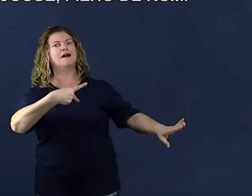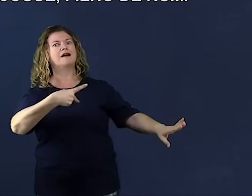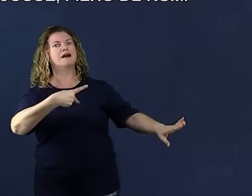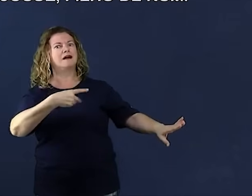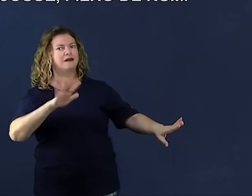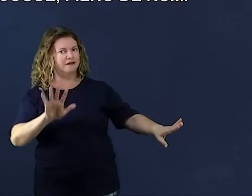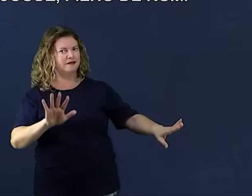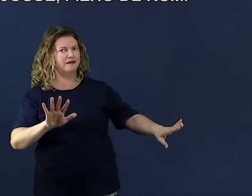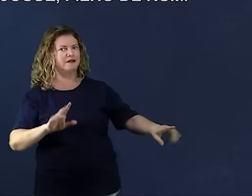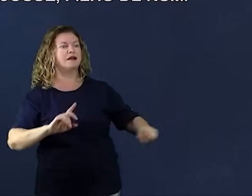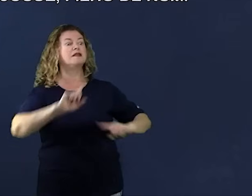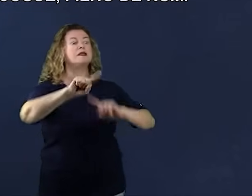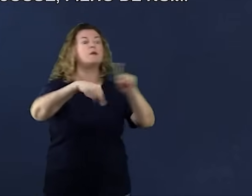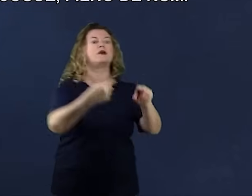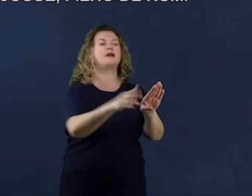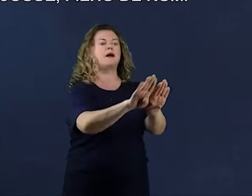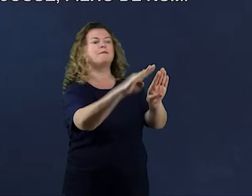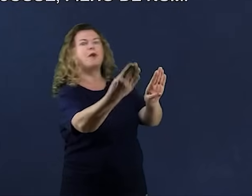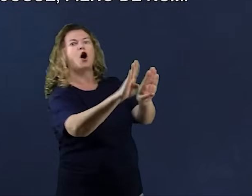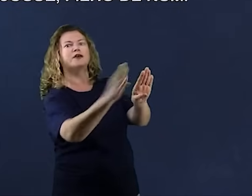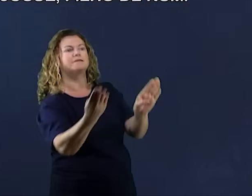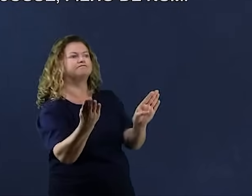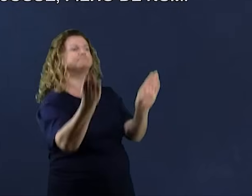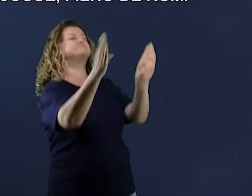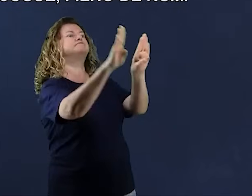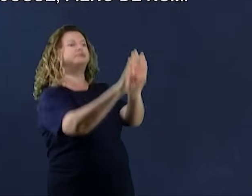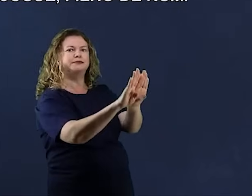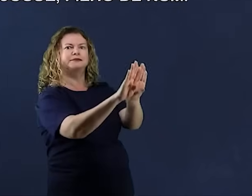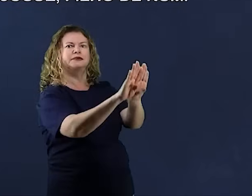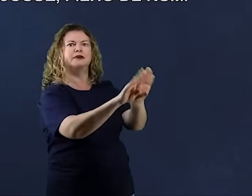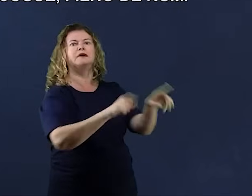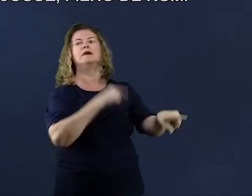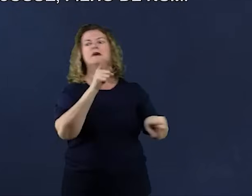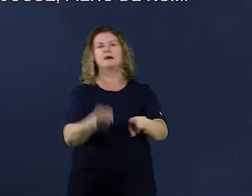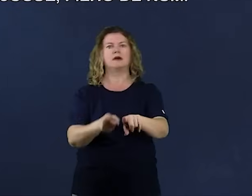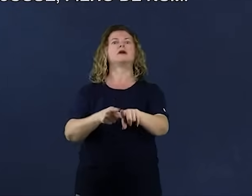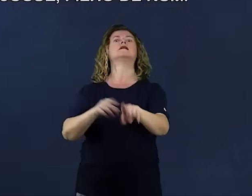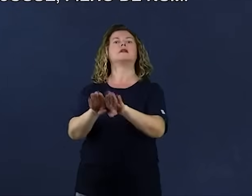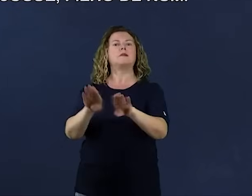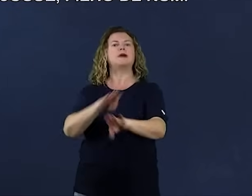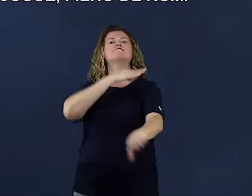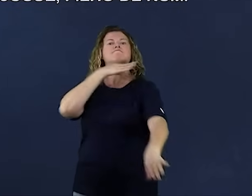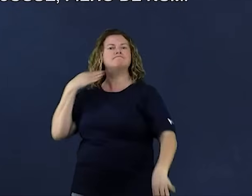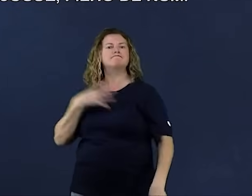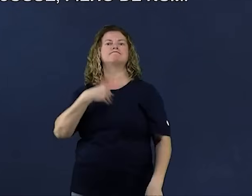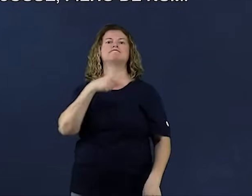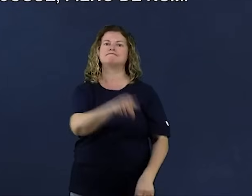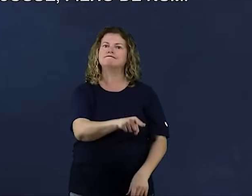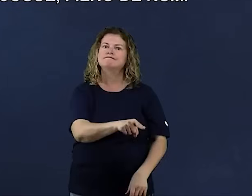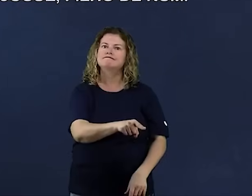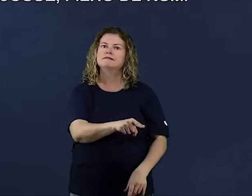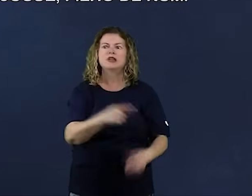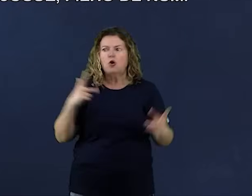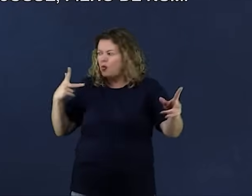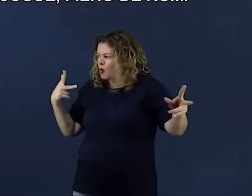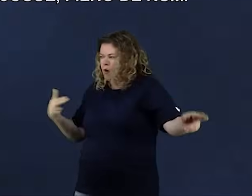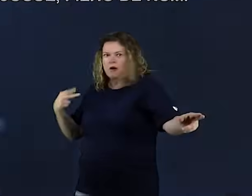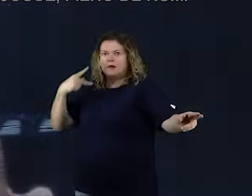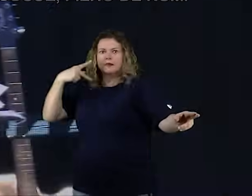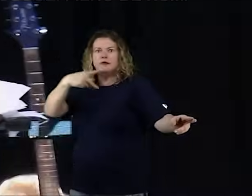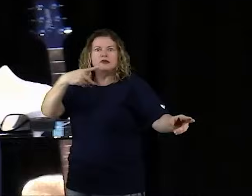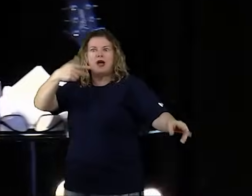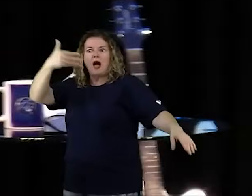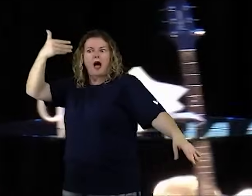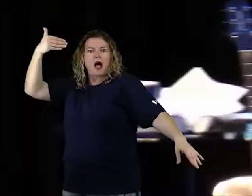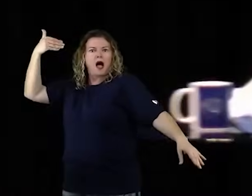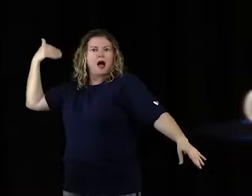Caçula chamado segu de acordo com a palavra que o senhor tinha falado por meio de é filho de n